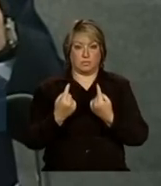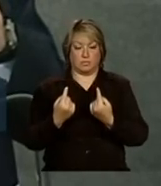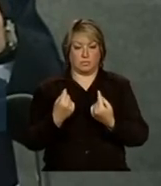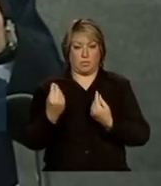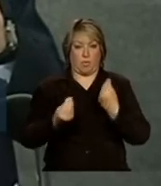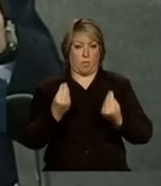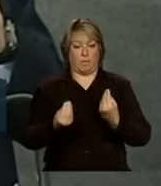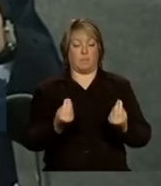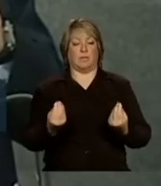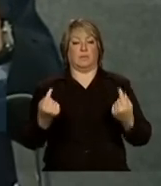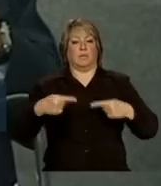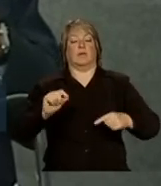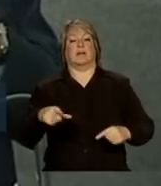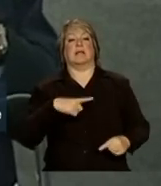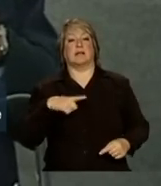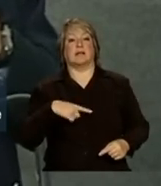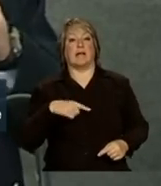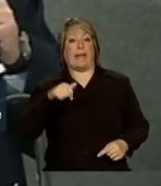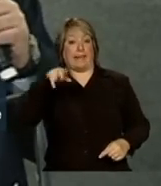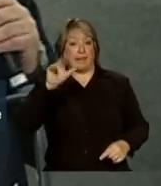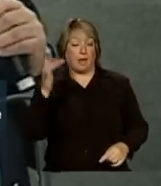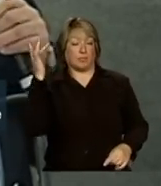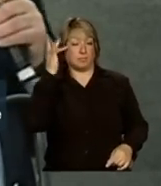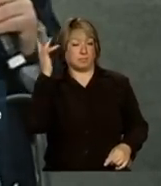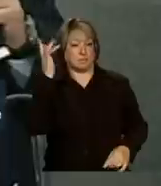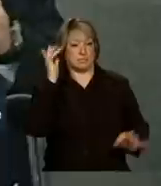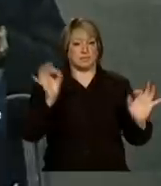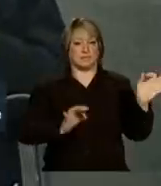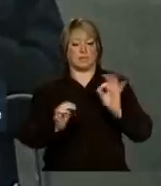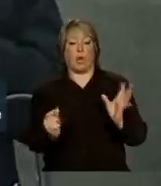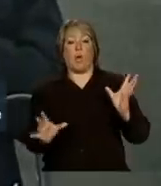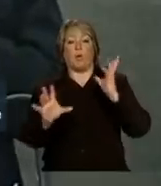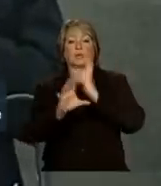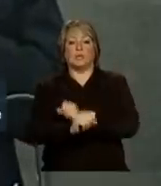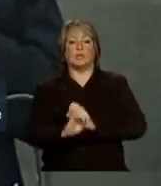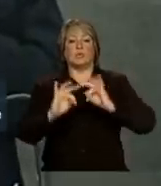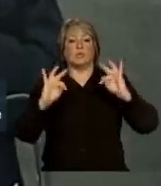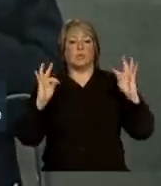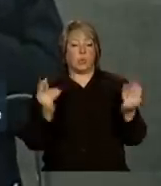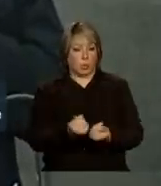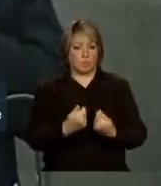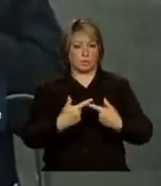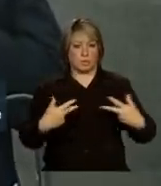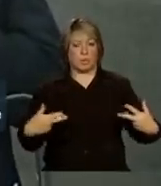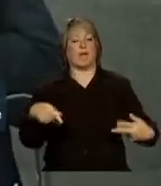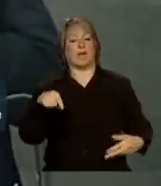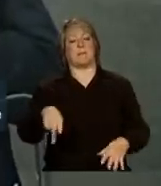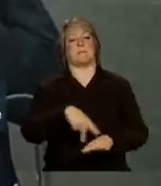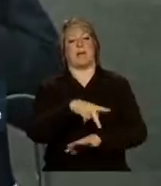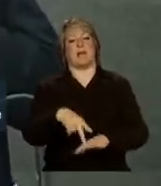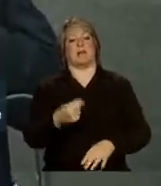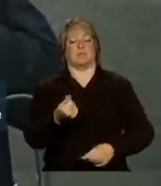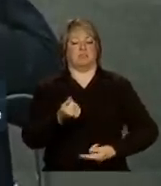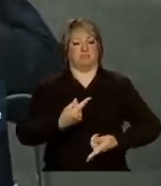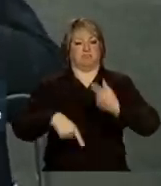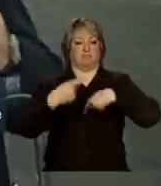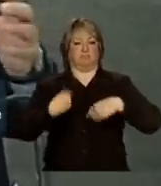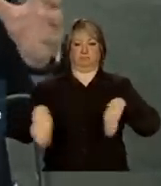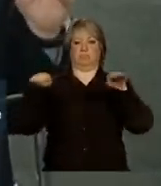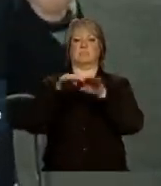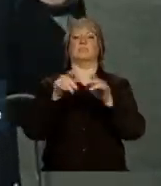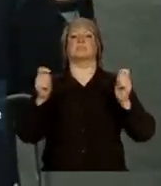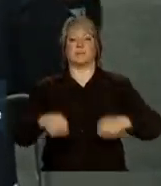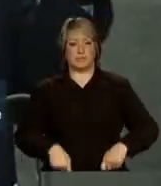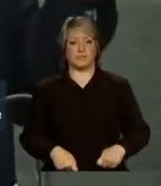aquele que souber gerenciar de forma mais inteligente a soma dos fatores tá certo é o país que se torna mais competitivo